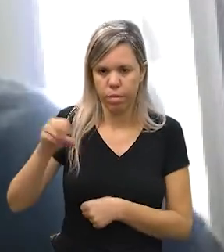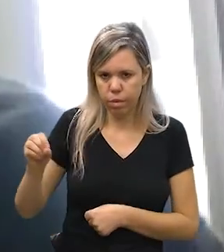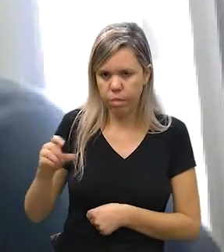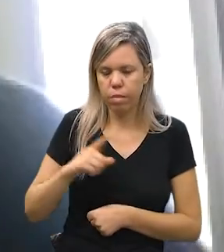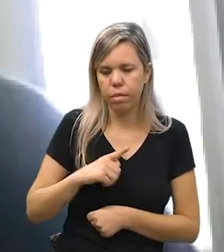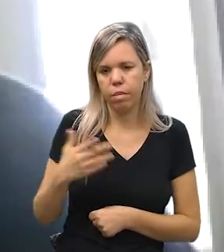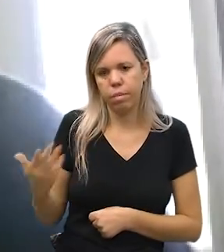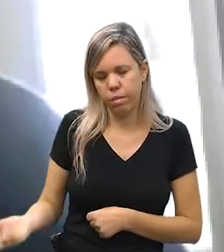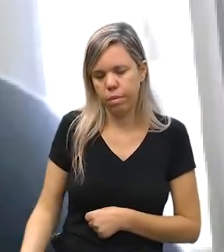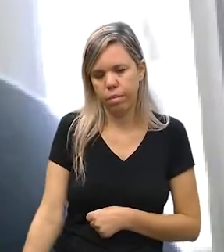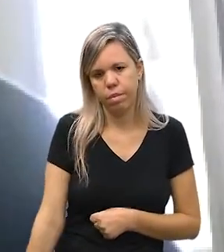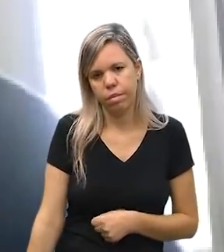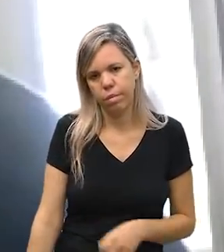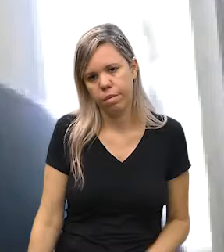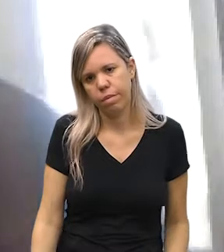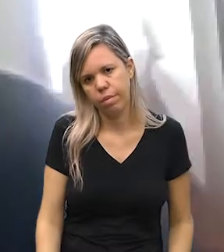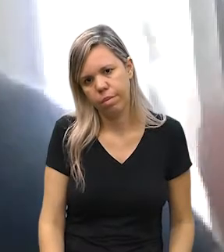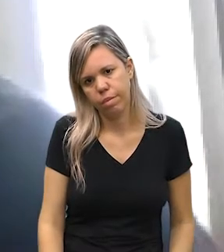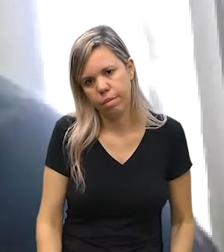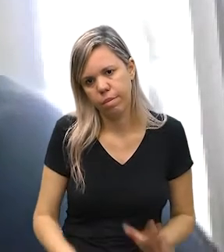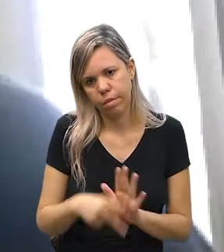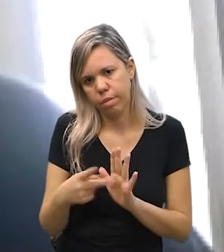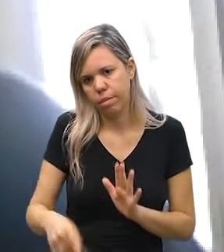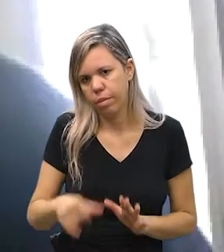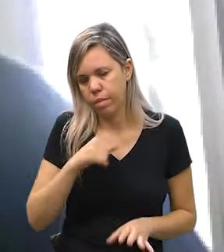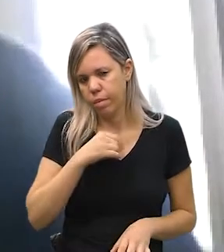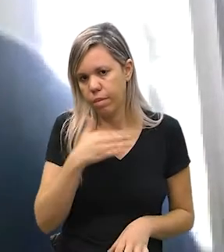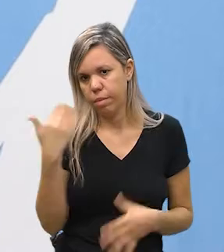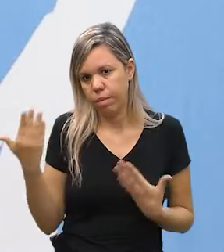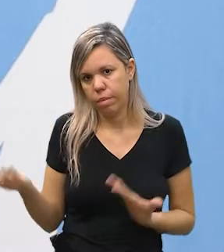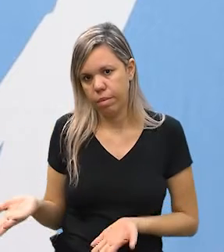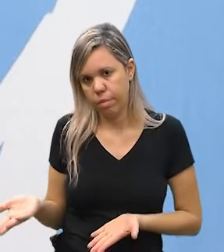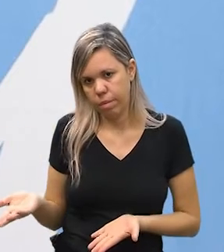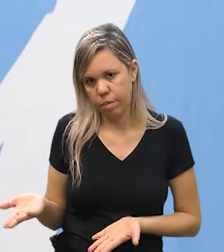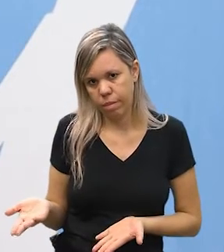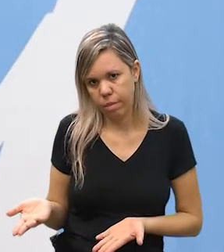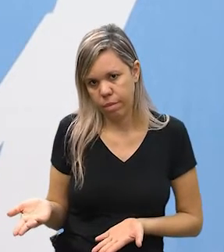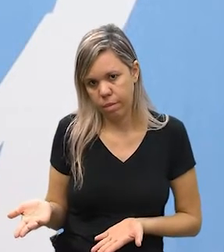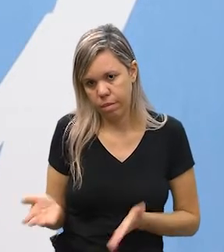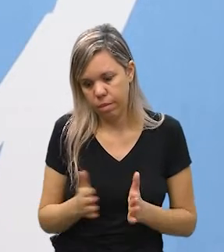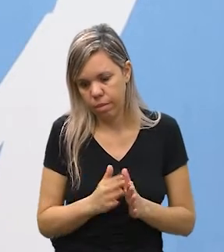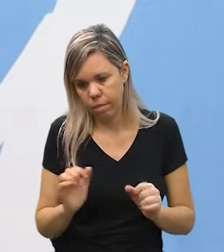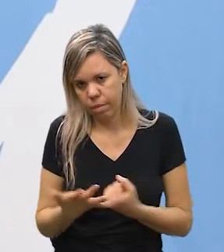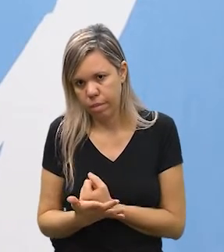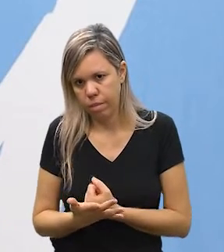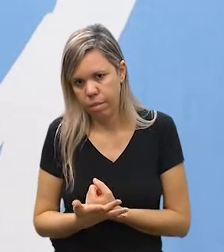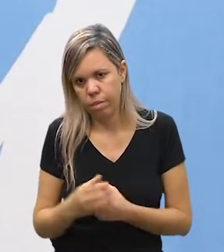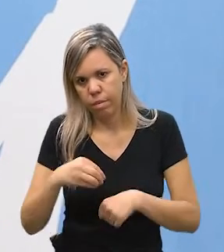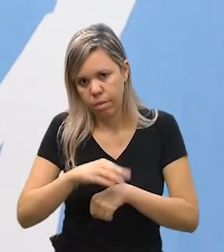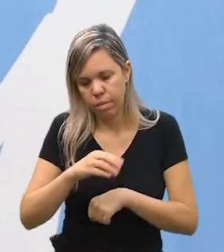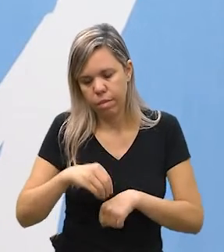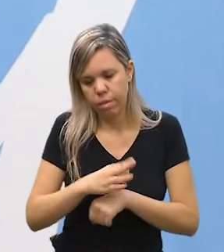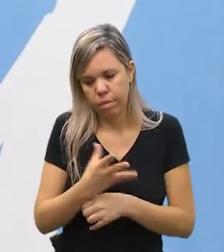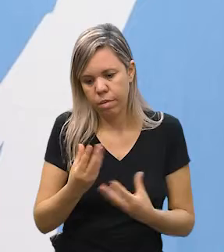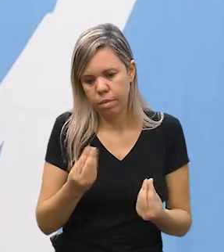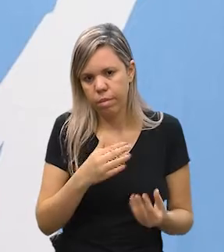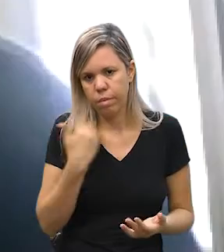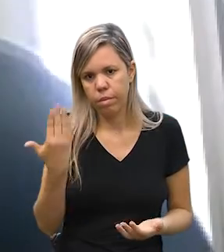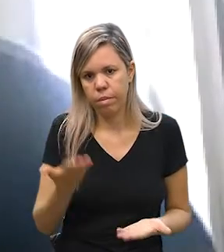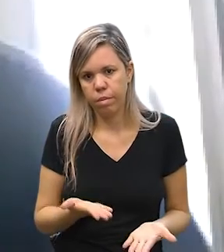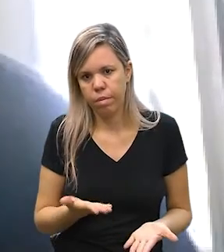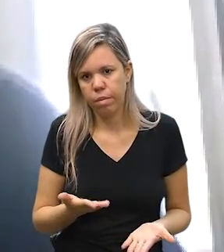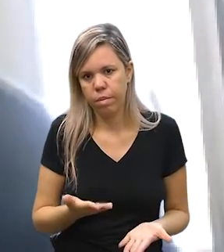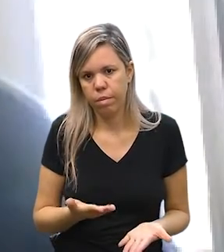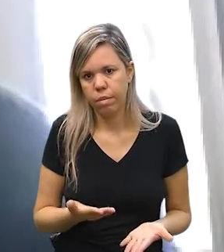70, a própria questão da morte, né? Porque a gente viveu uma pandemia que está trazendo muitas mortes, e